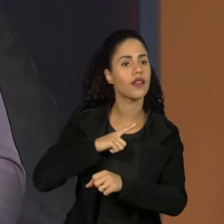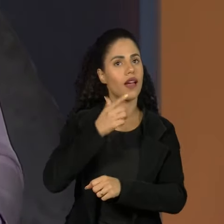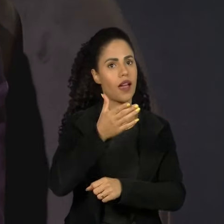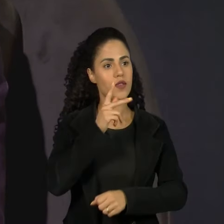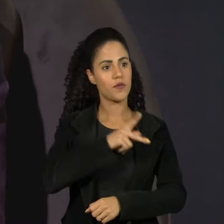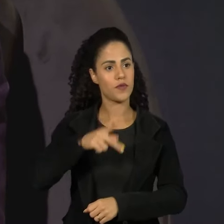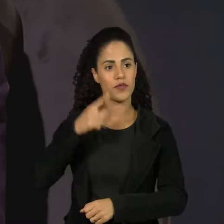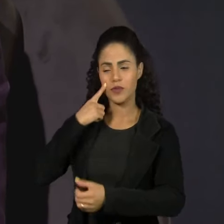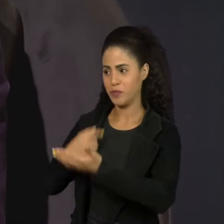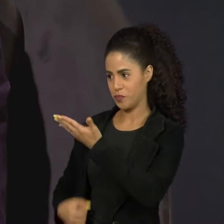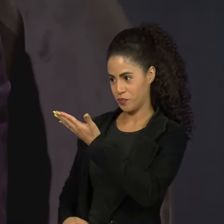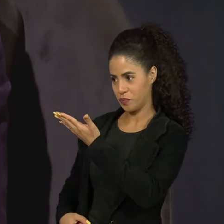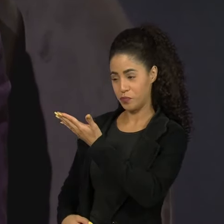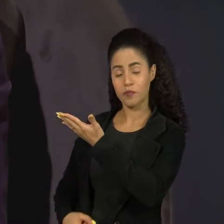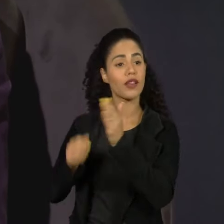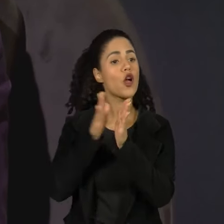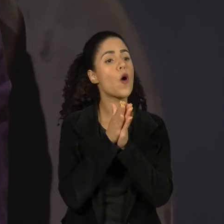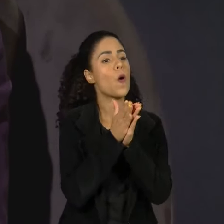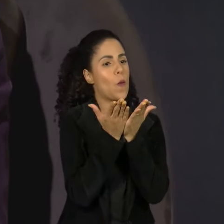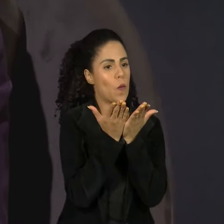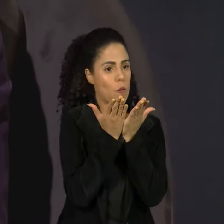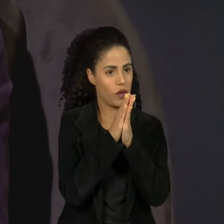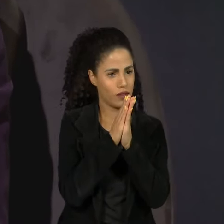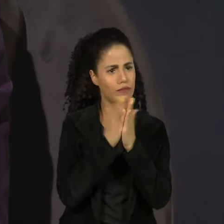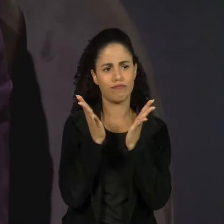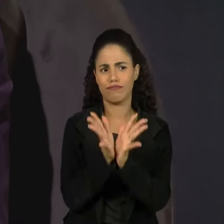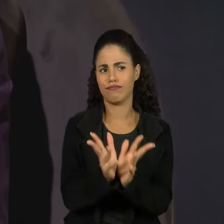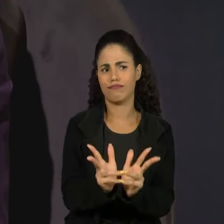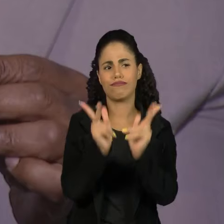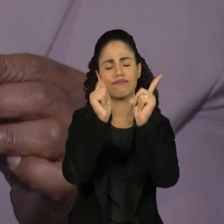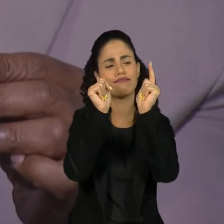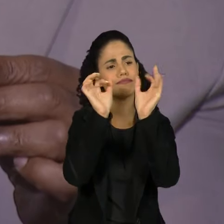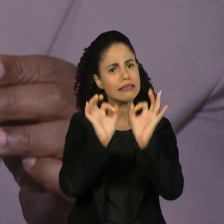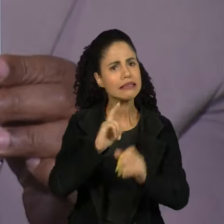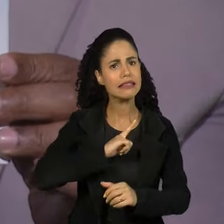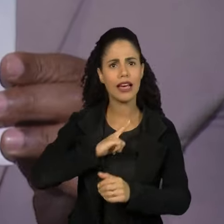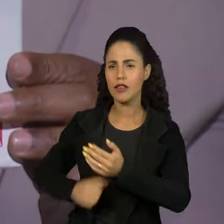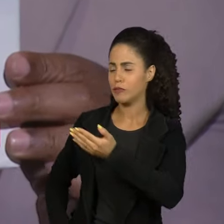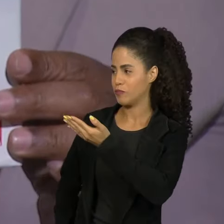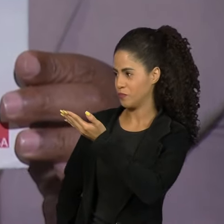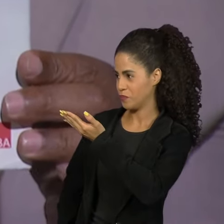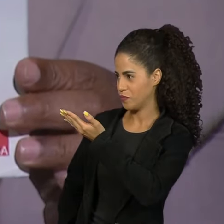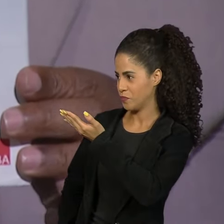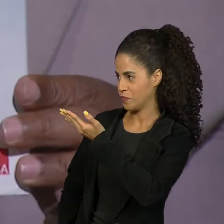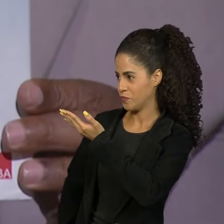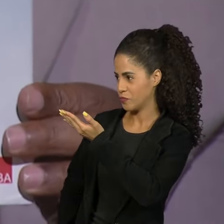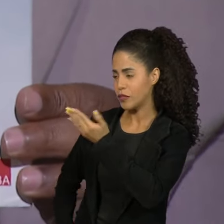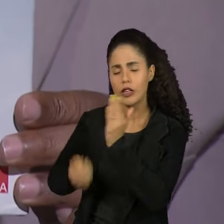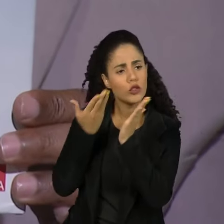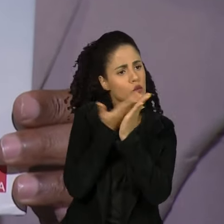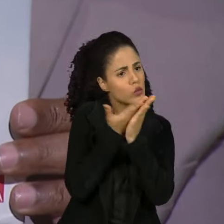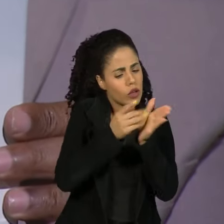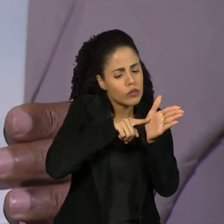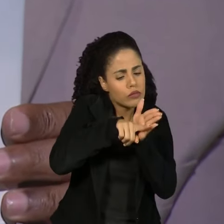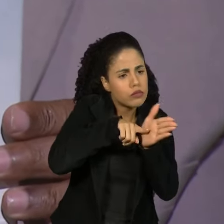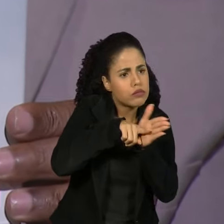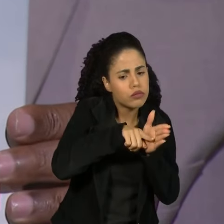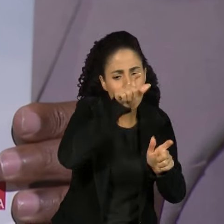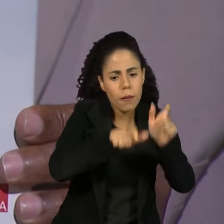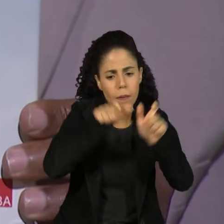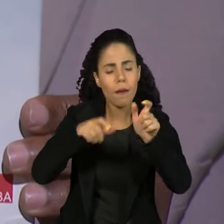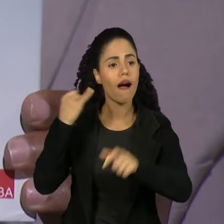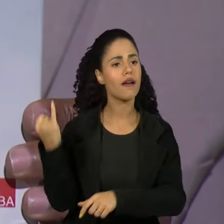professor trouxe esse livro maravilhoso, né? Um profundo estudo sobre personalidades importantes que muitas vezes